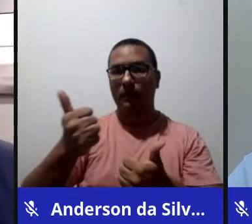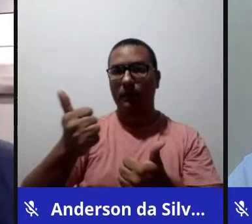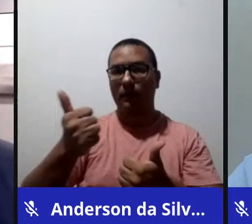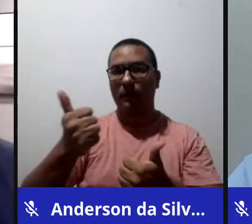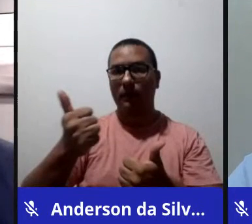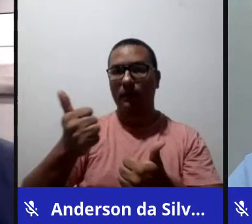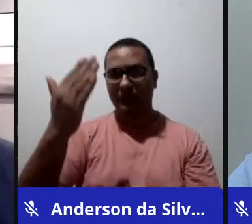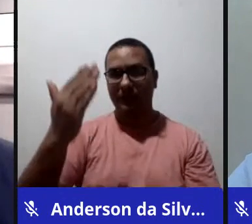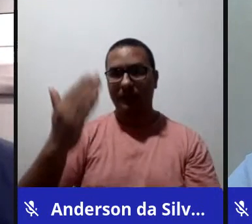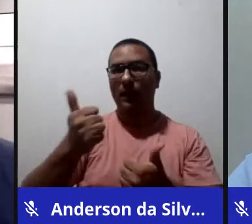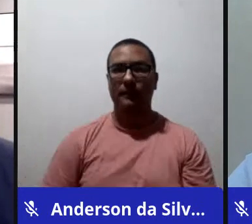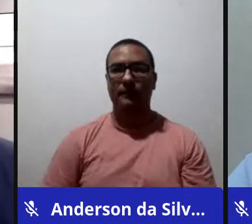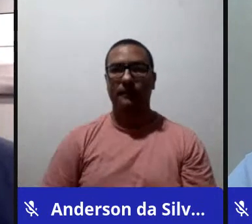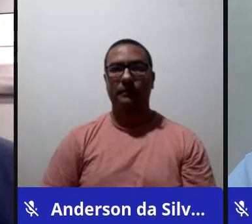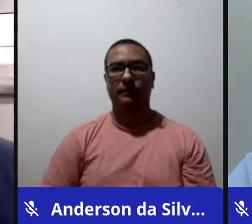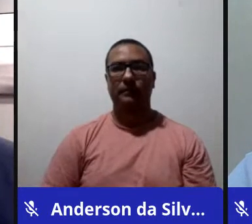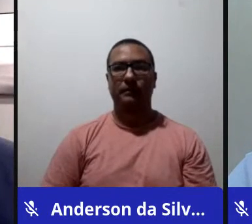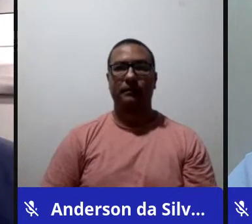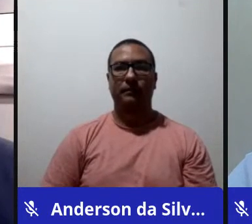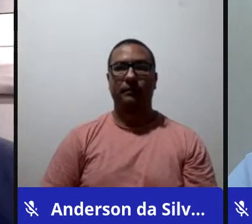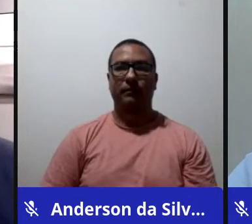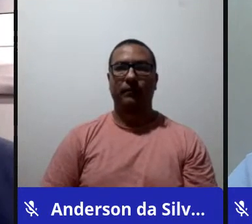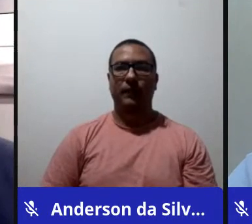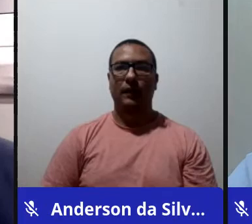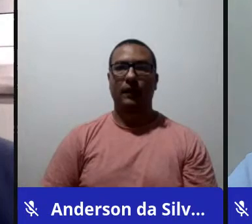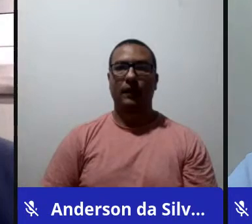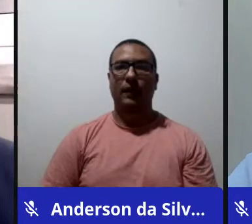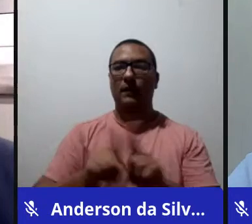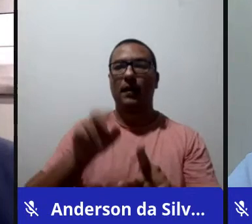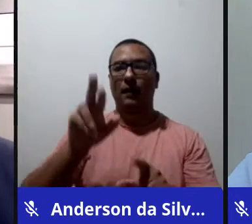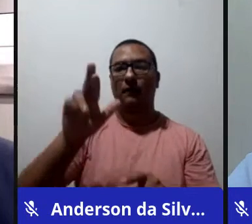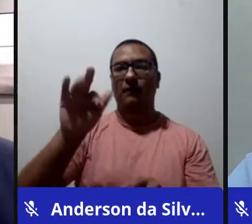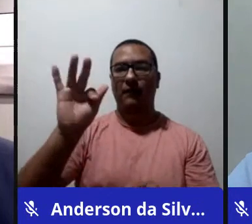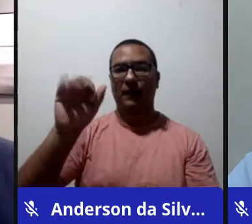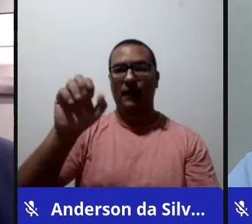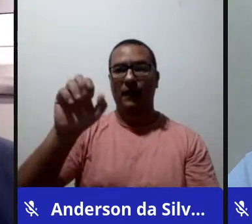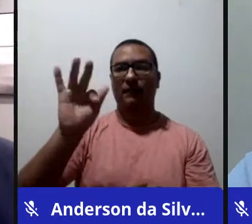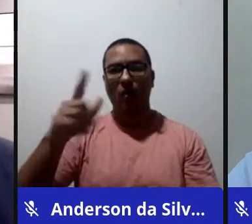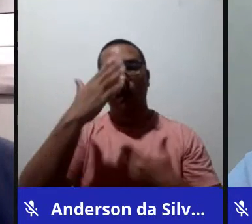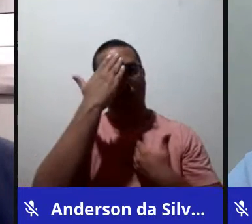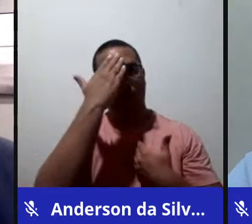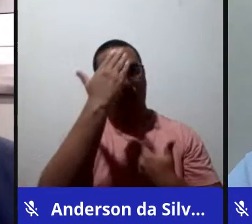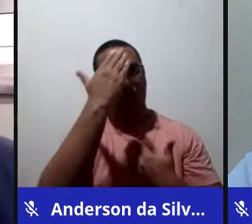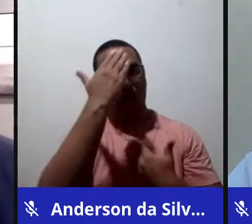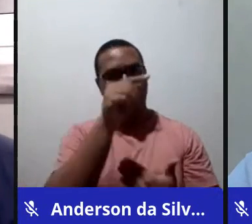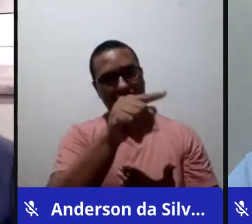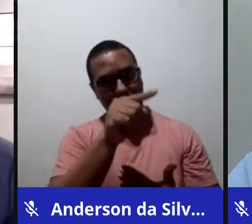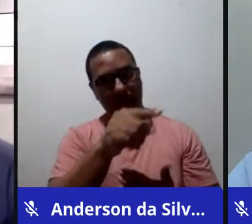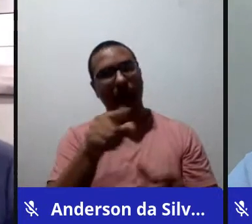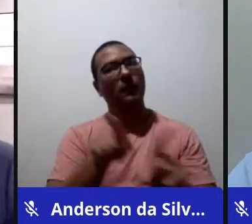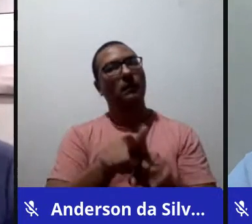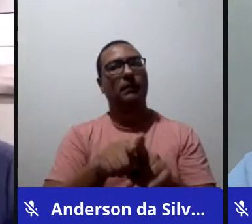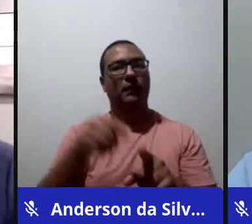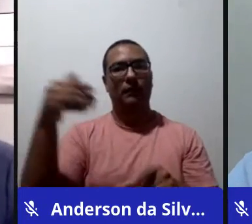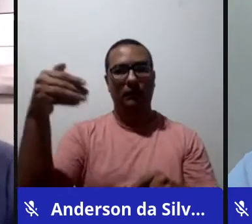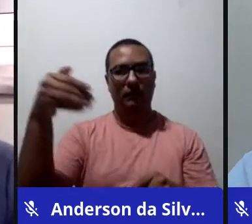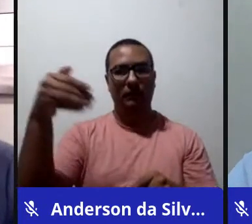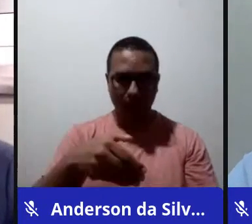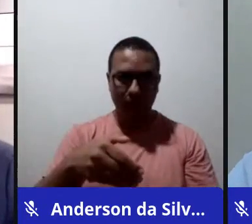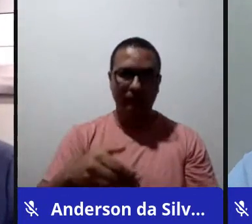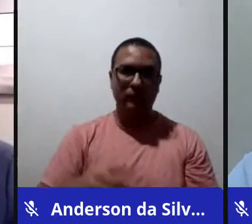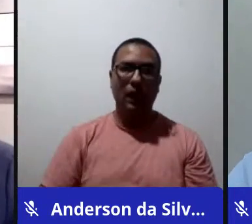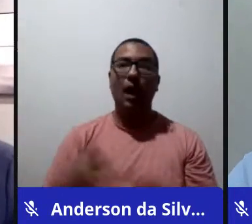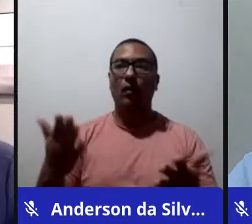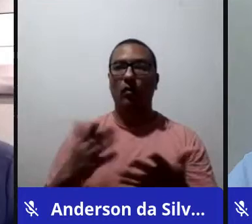novo. Perfeito, Rafael. Obrigada a você, né, pela disposição. Passo a palavra para